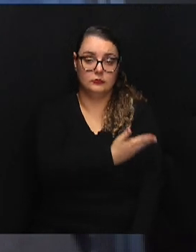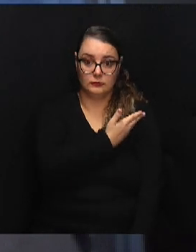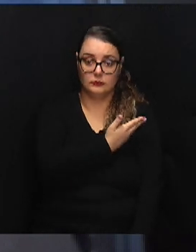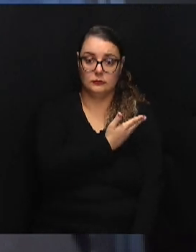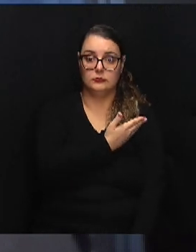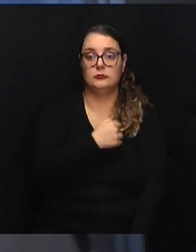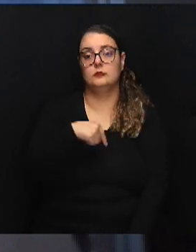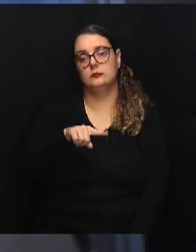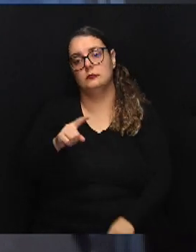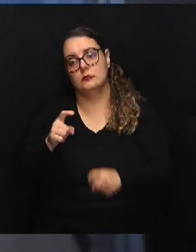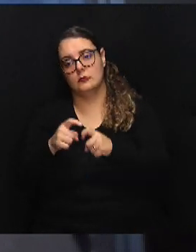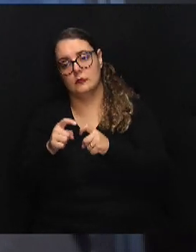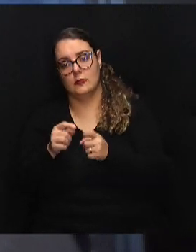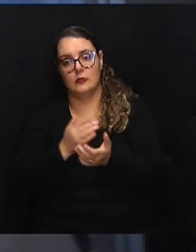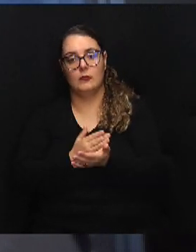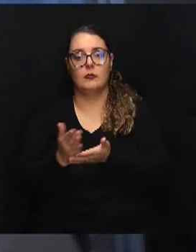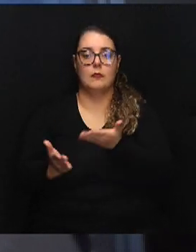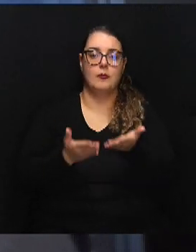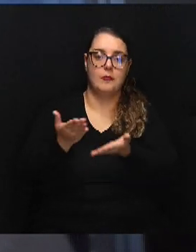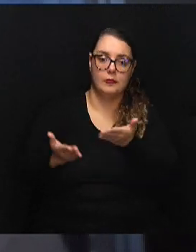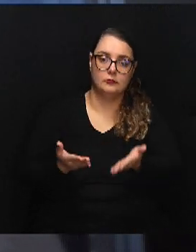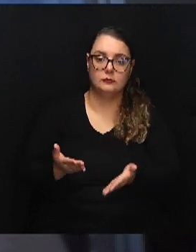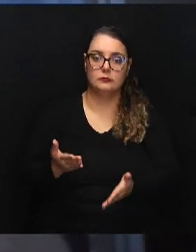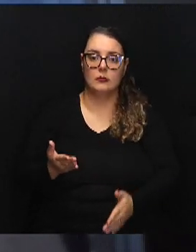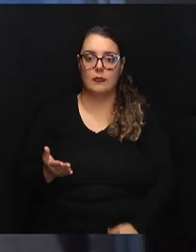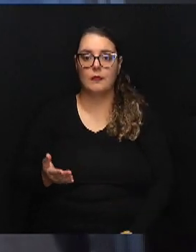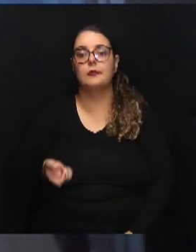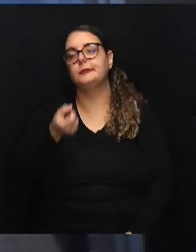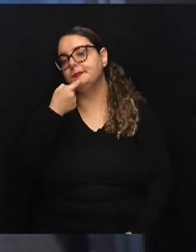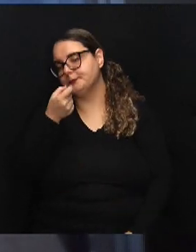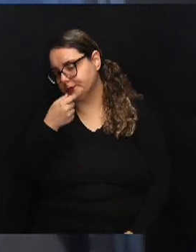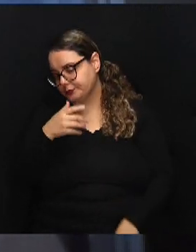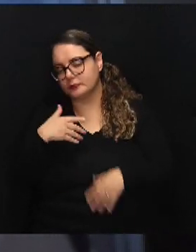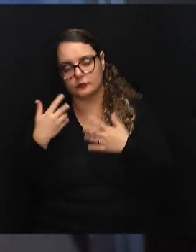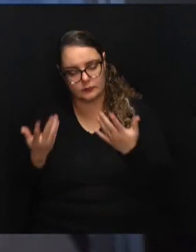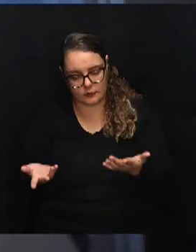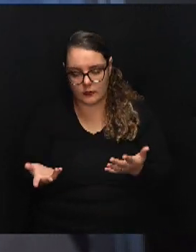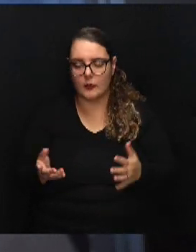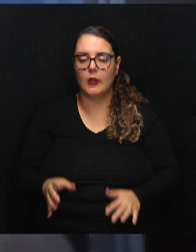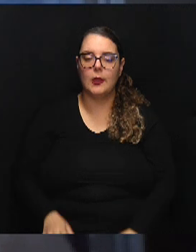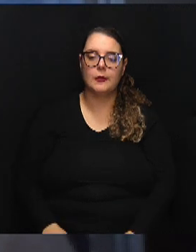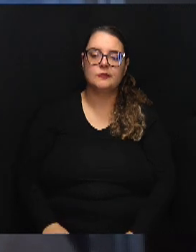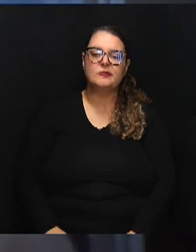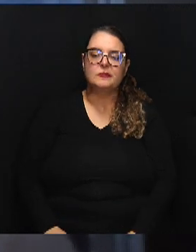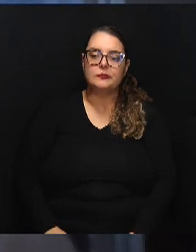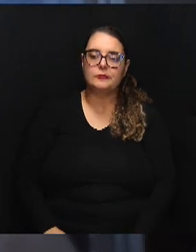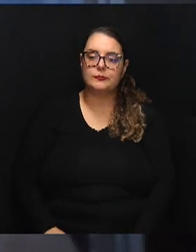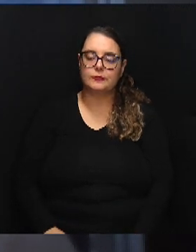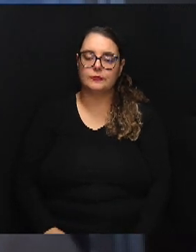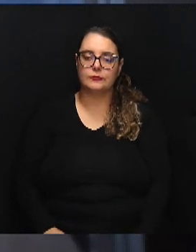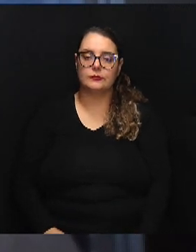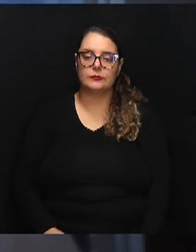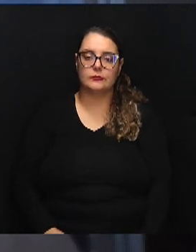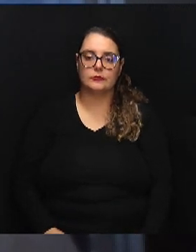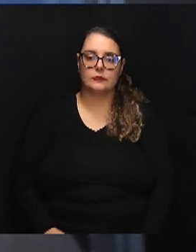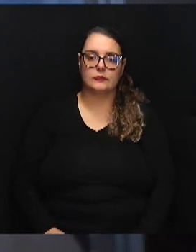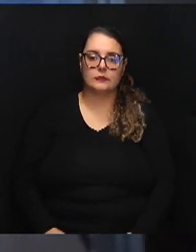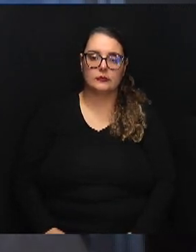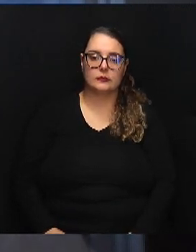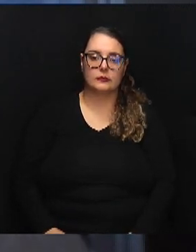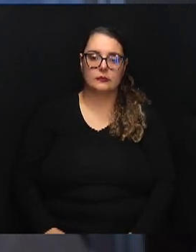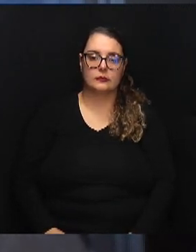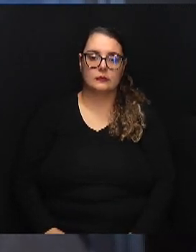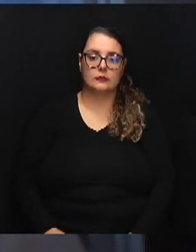ao médico, inicia um tratamento antihipertensivo com medicamentos, né? Remédios que toma por boca, e aí